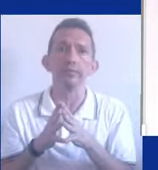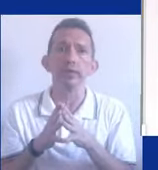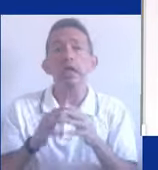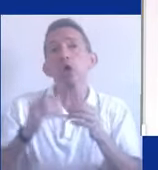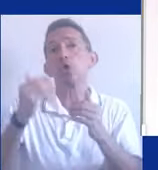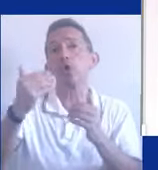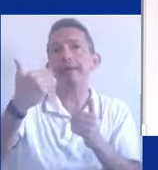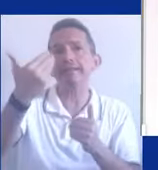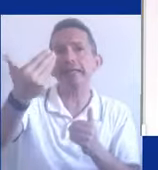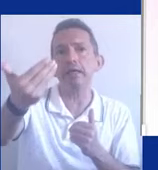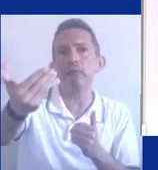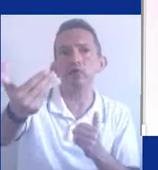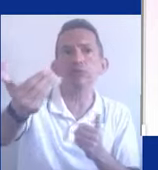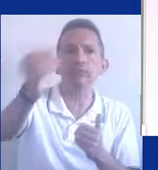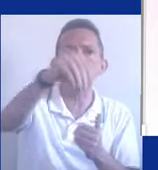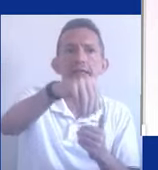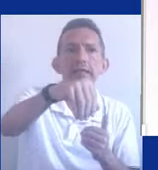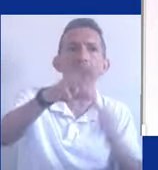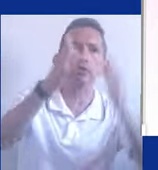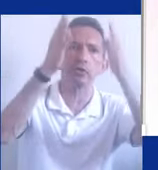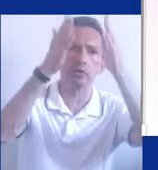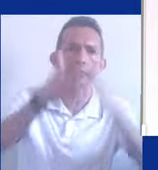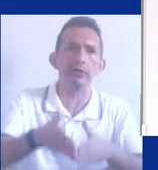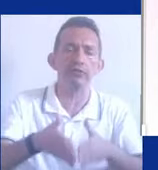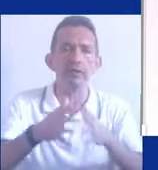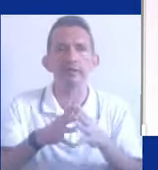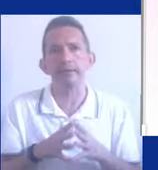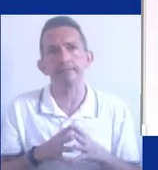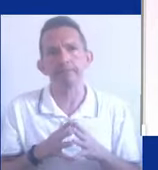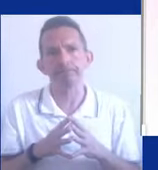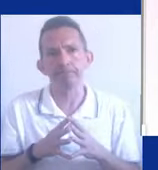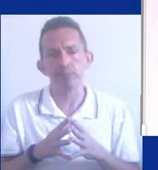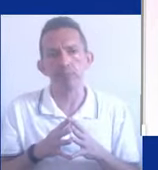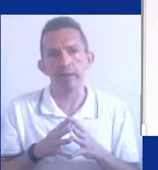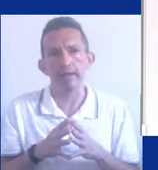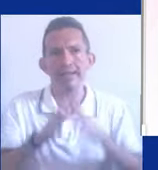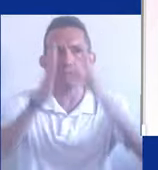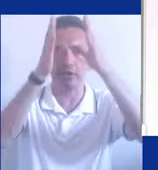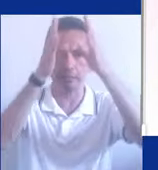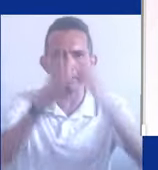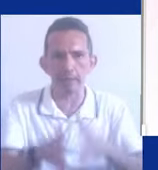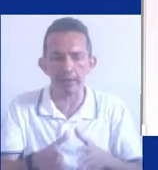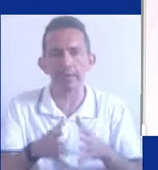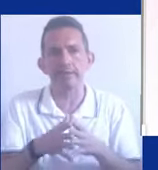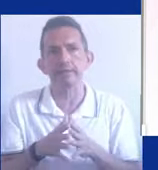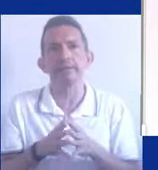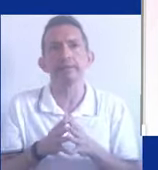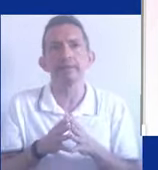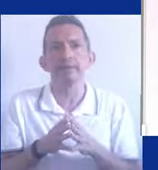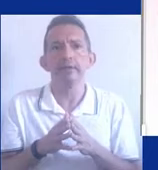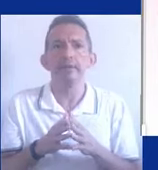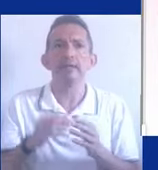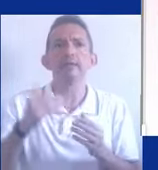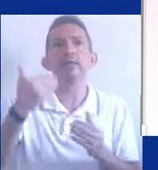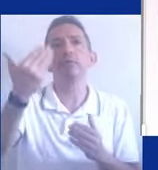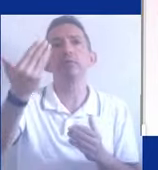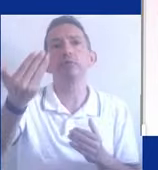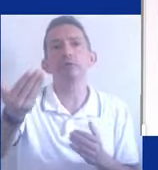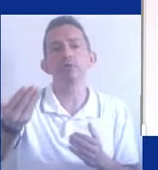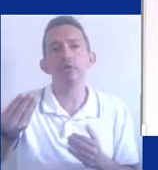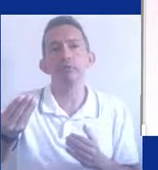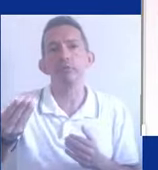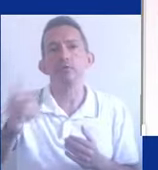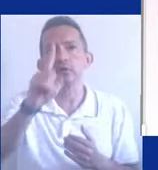rugoso, como ele tem ribossomos aderidos à sua superfície, tá? Às suas membranas, e a gente sabe